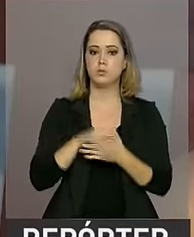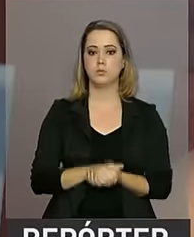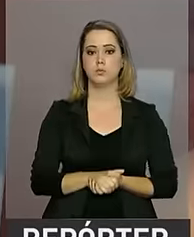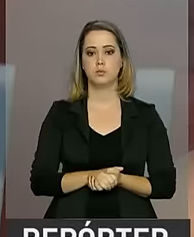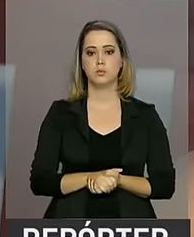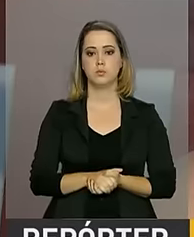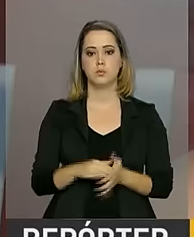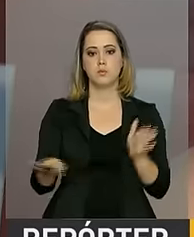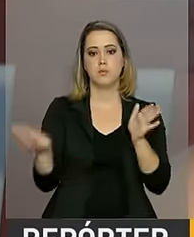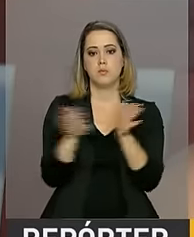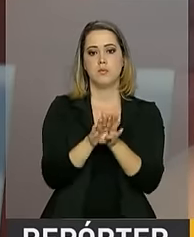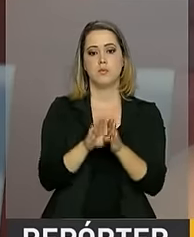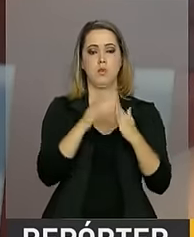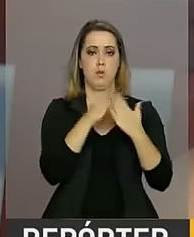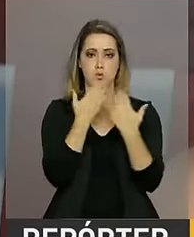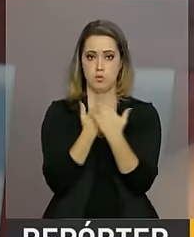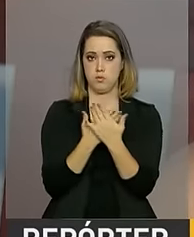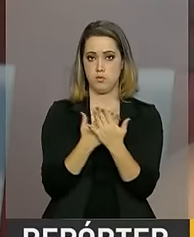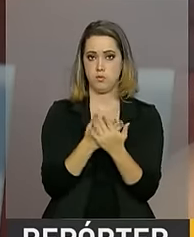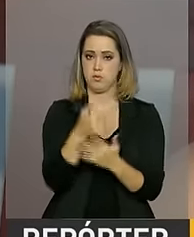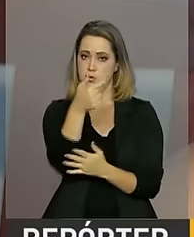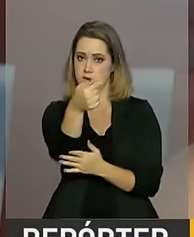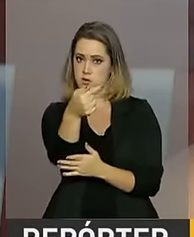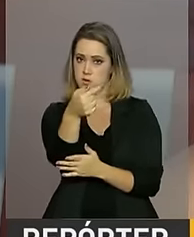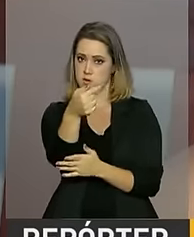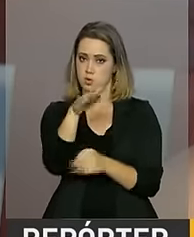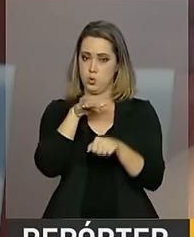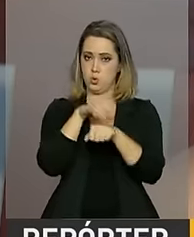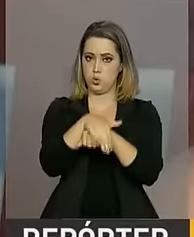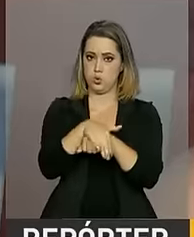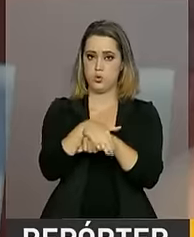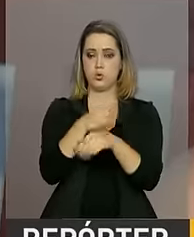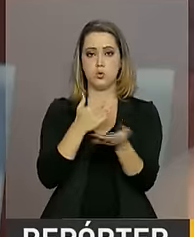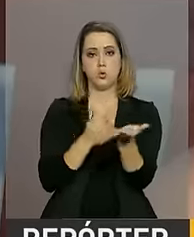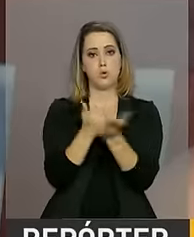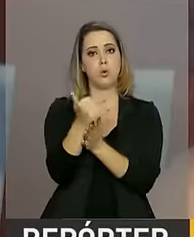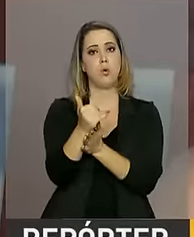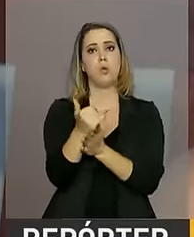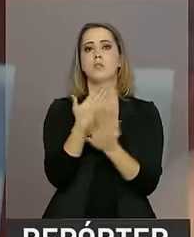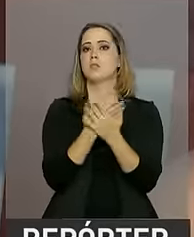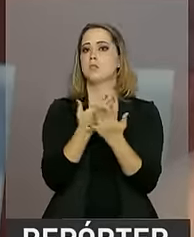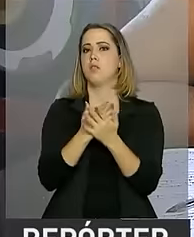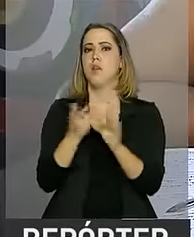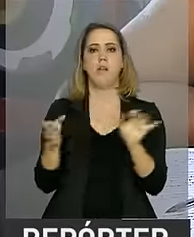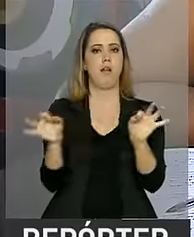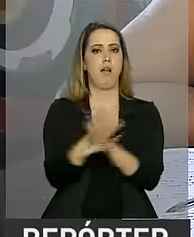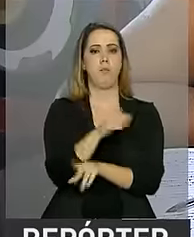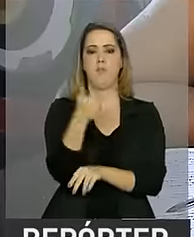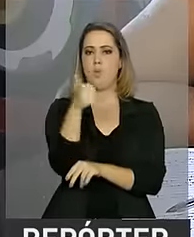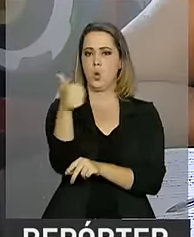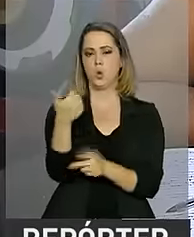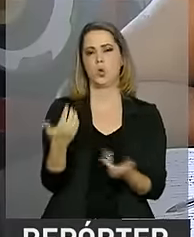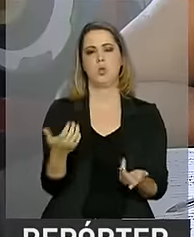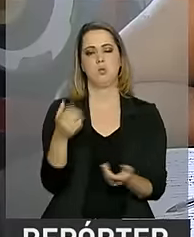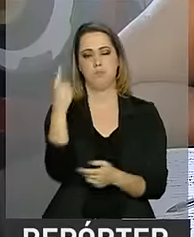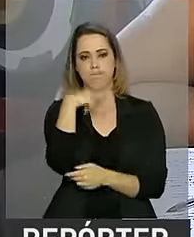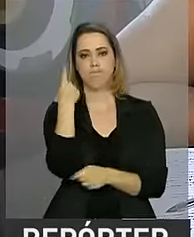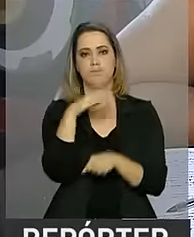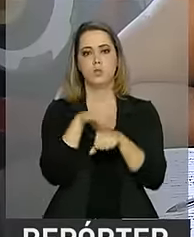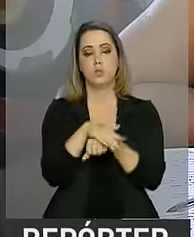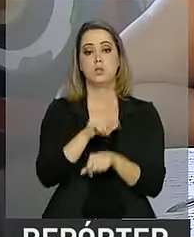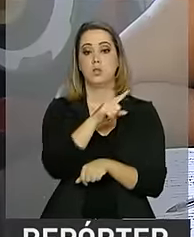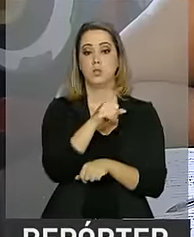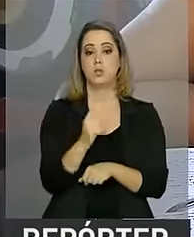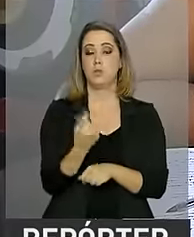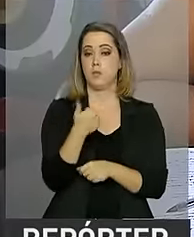chegava da escola aí 7 horas eu começava a estudar E parava 11 horas meite a maior nota da Gabriela depois